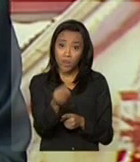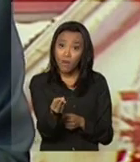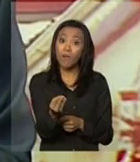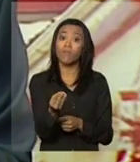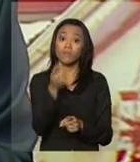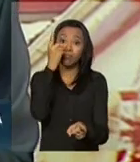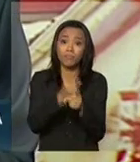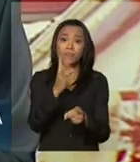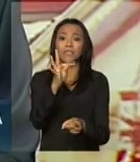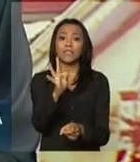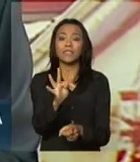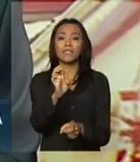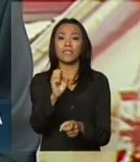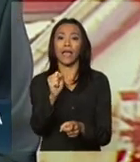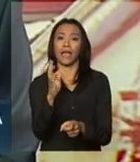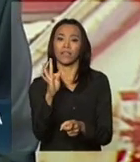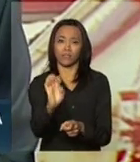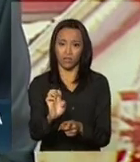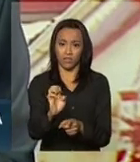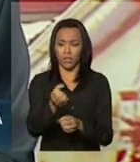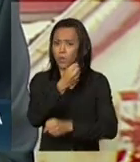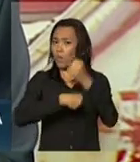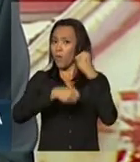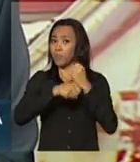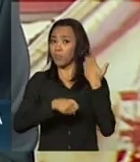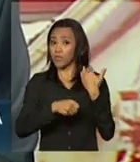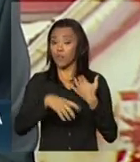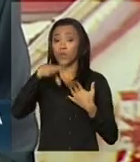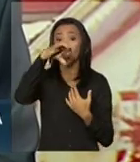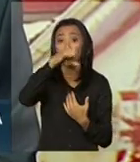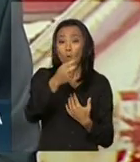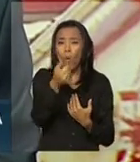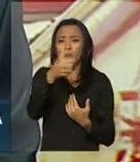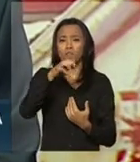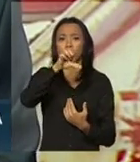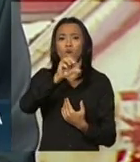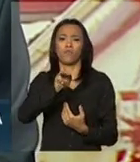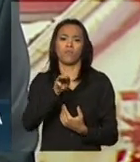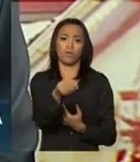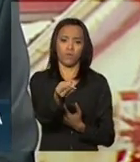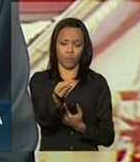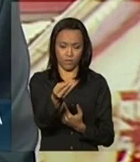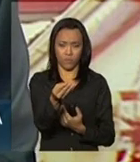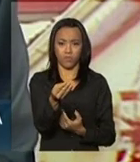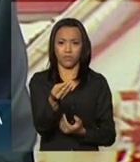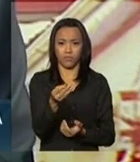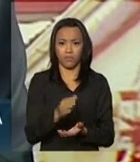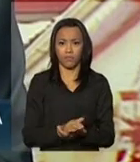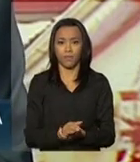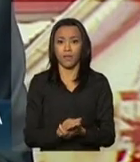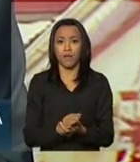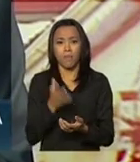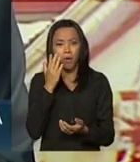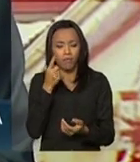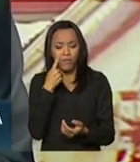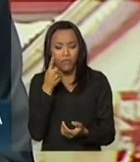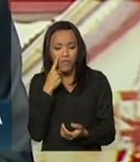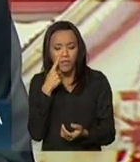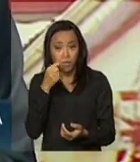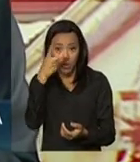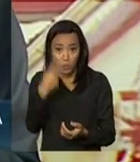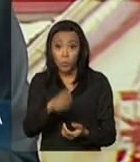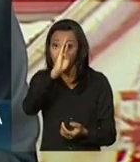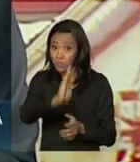ou seja, durante o ano passado, nós distribuímos quase 9 milhões de testes para sorologia de HIV no